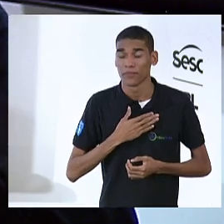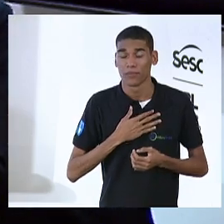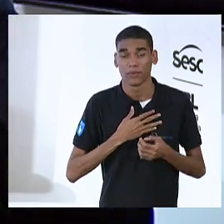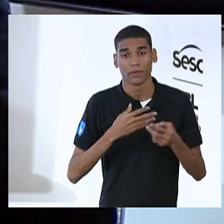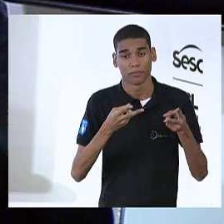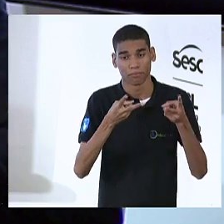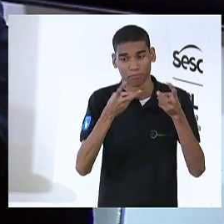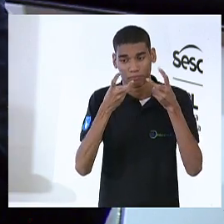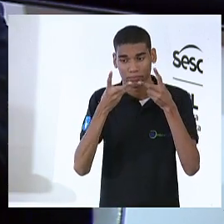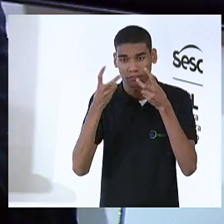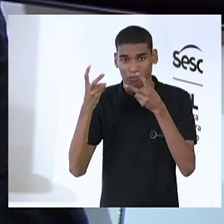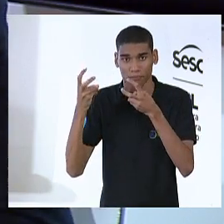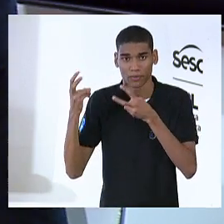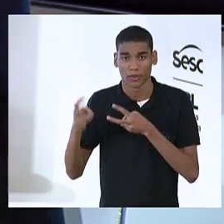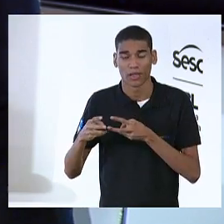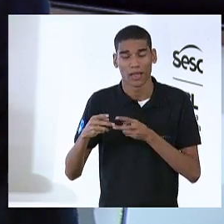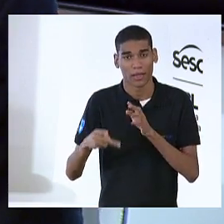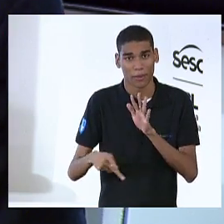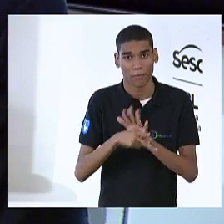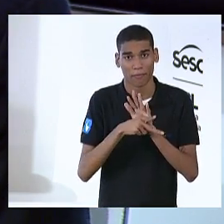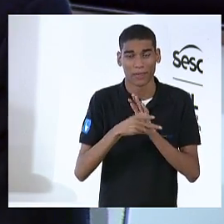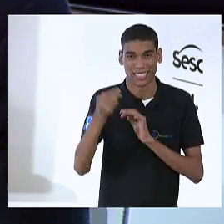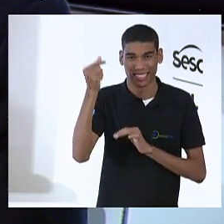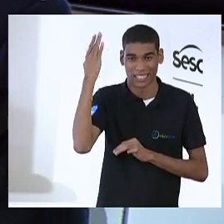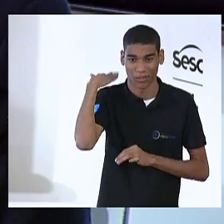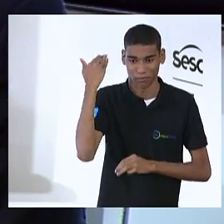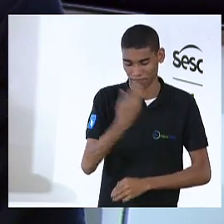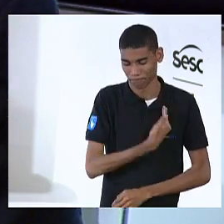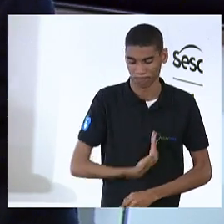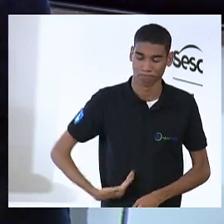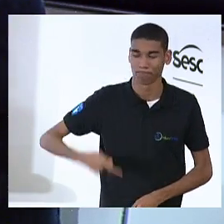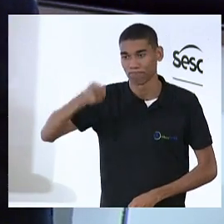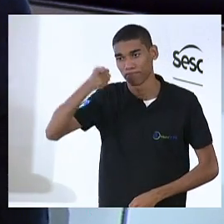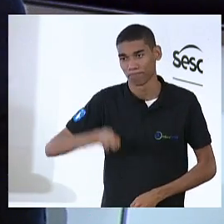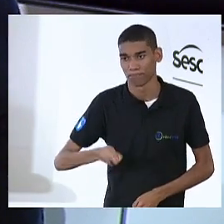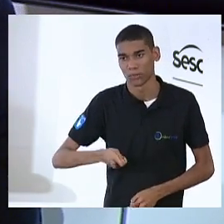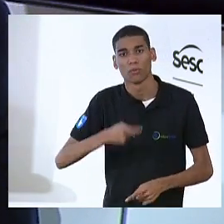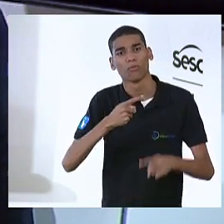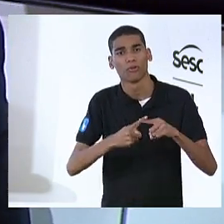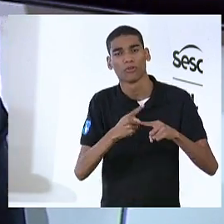esse é um dos legados da ditadura. Por quê?